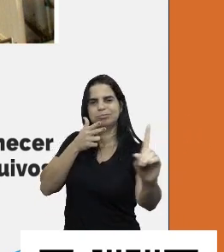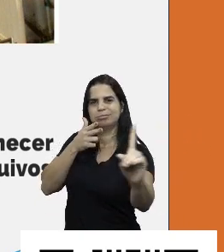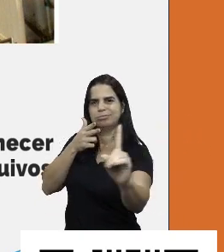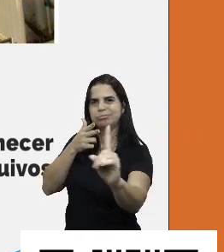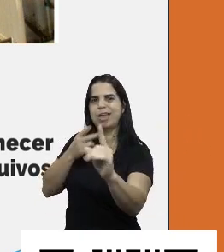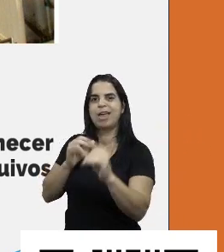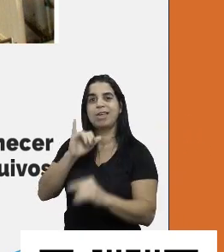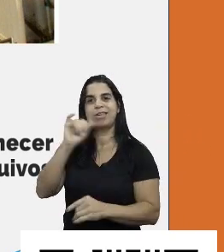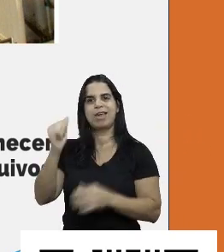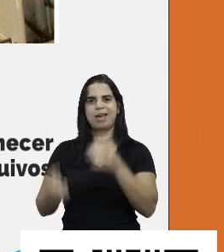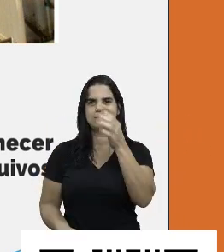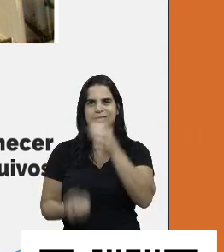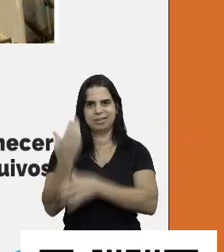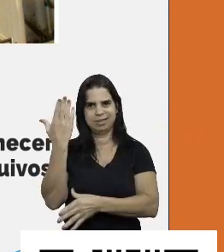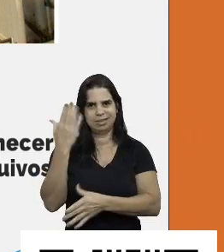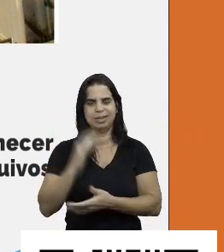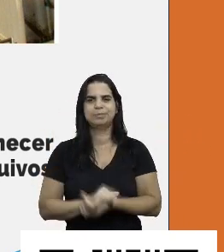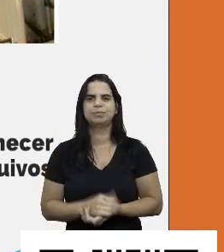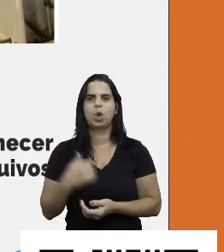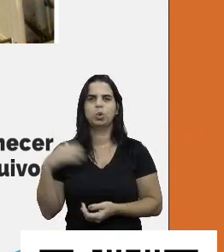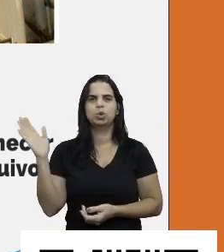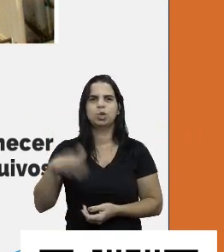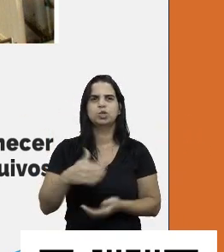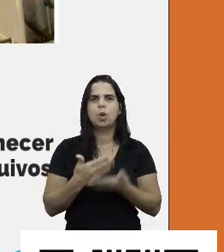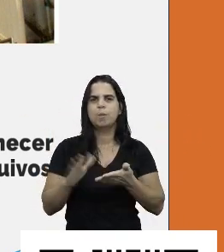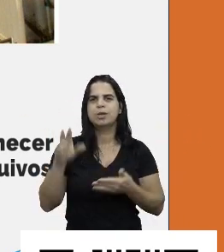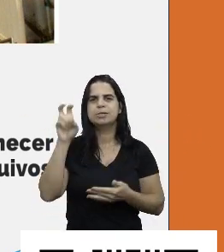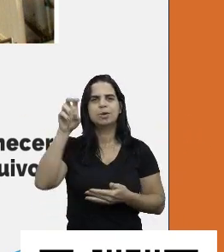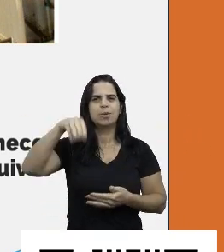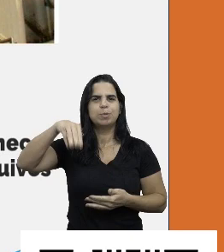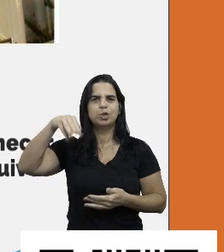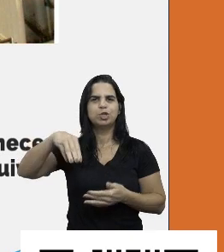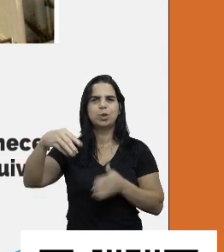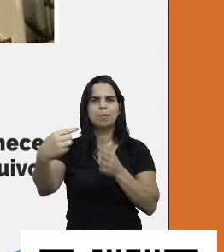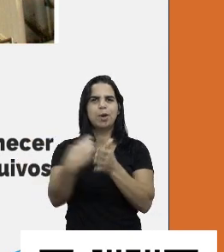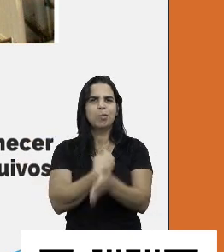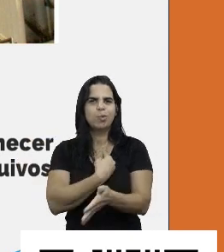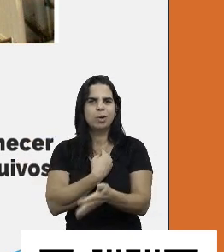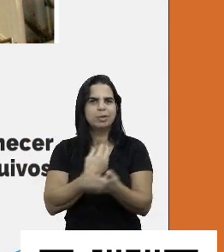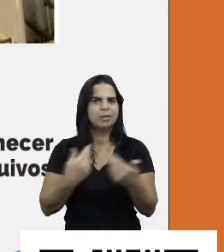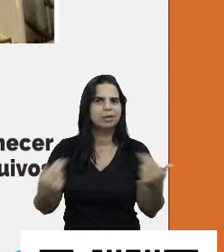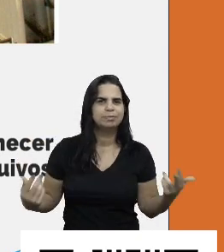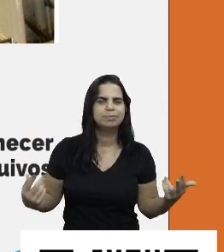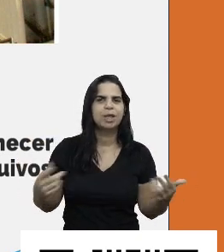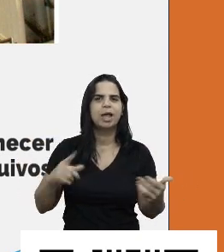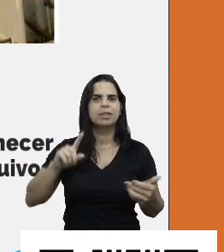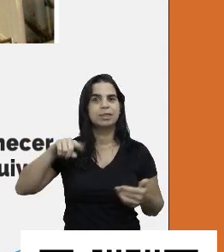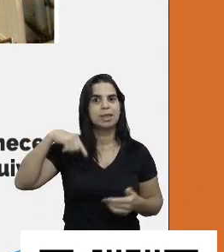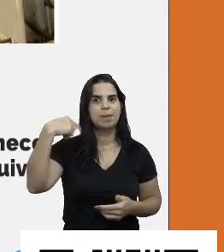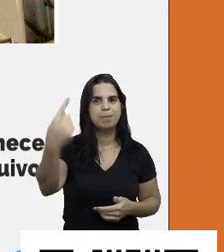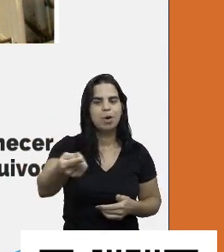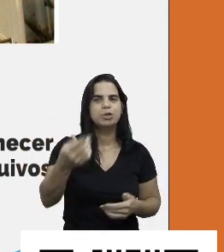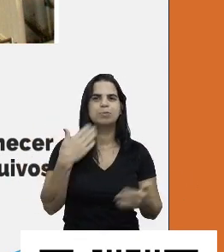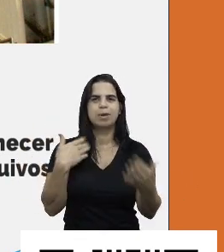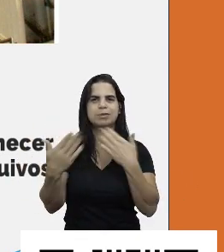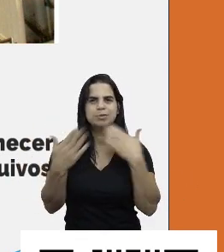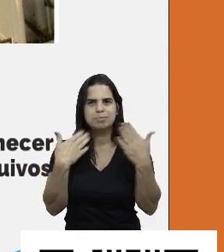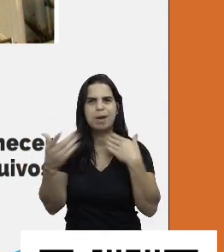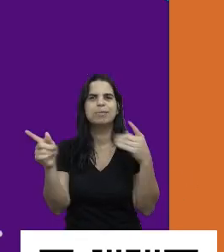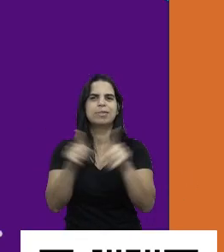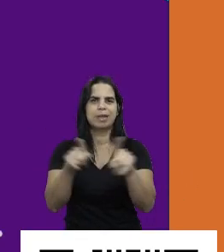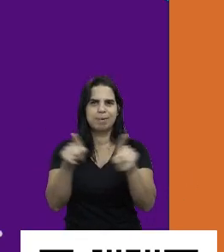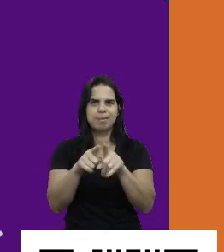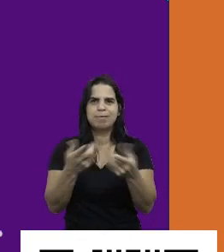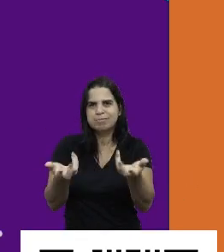E aí gente eu trouxe isso aqui um pouquinho que sobraram cinco minutinhos para a gente para perguntas e tudo vou estar lá depois nos outros bate-papos também para quem